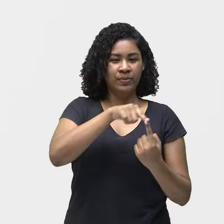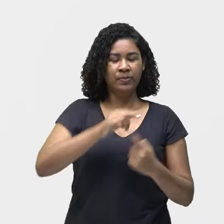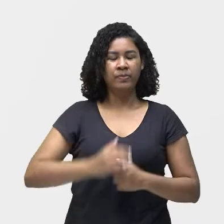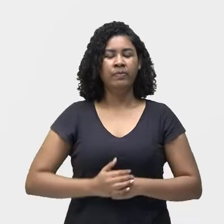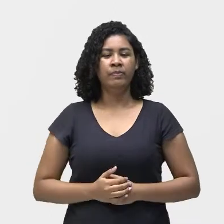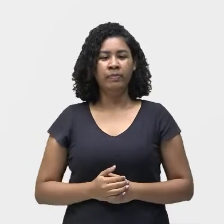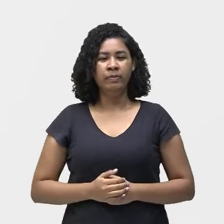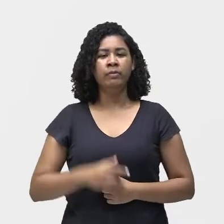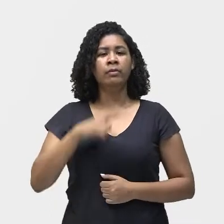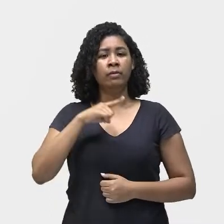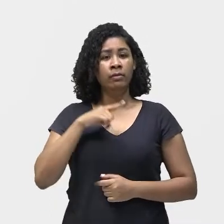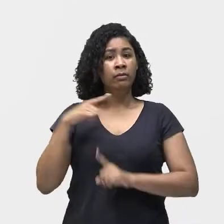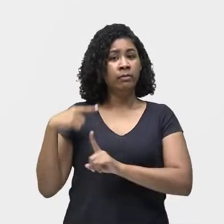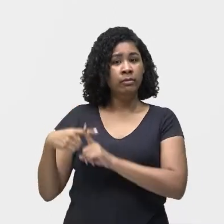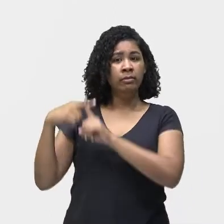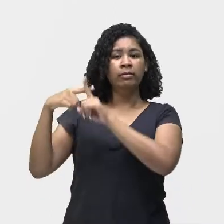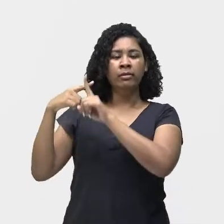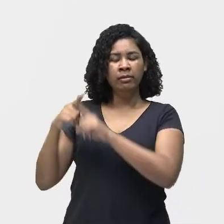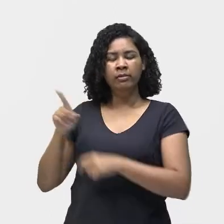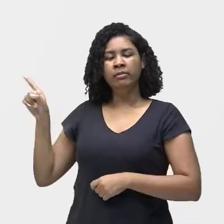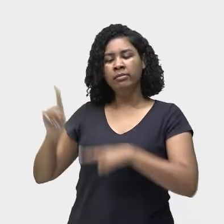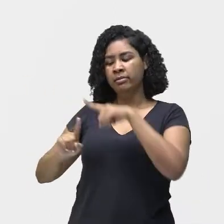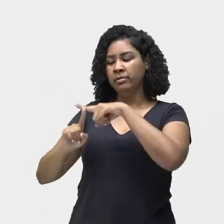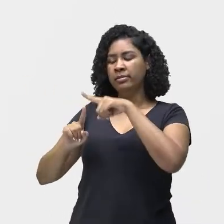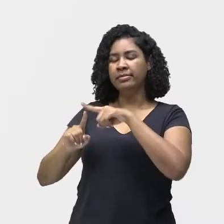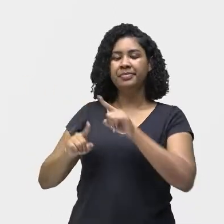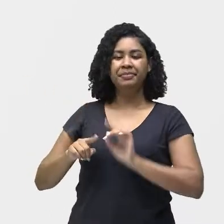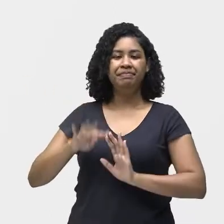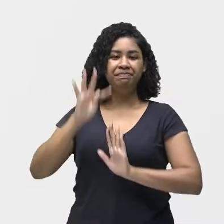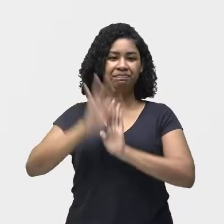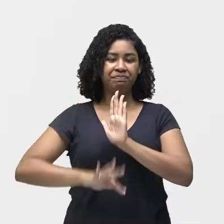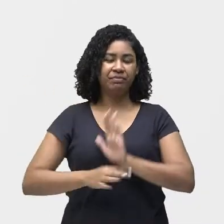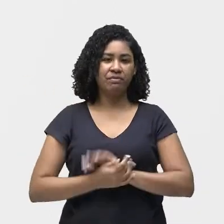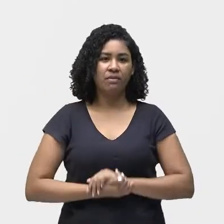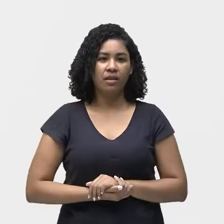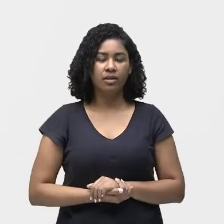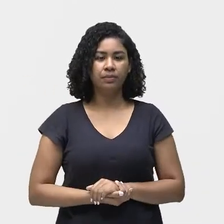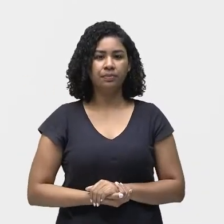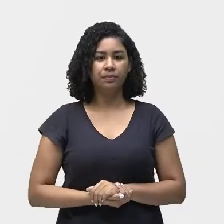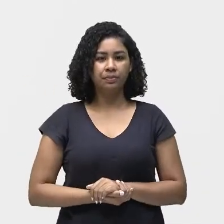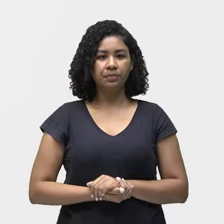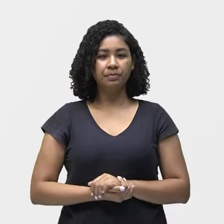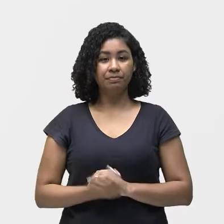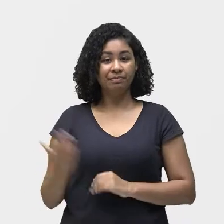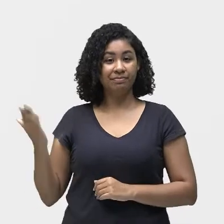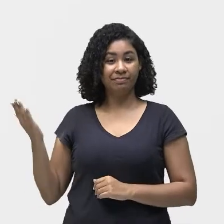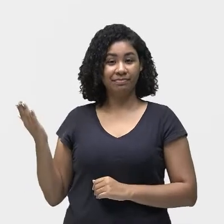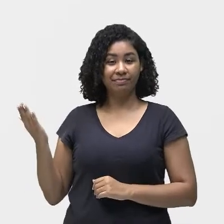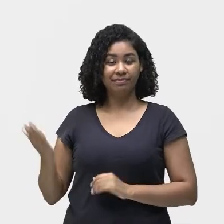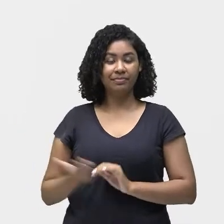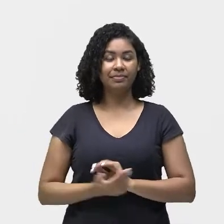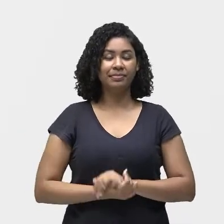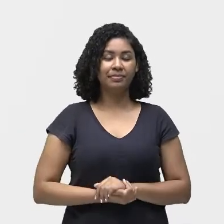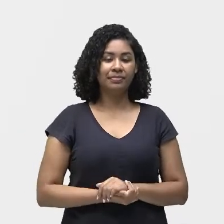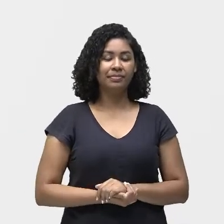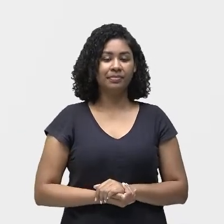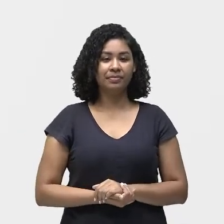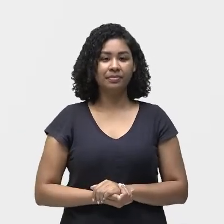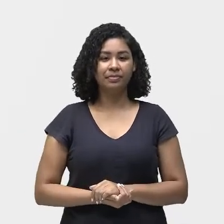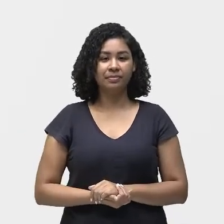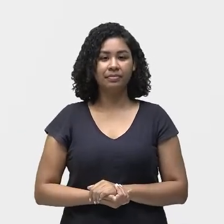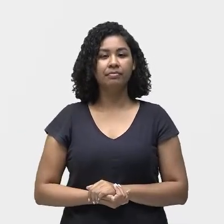os benefícios do extensive reading. Os benefícios do extensive reading,